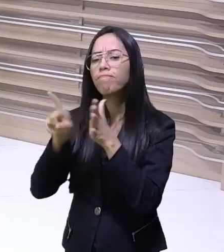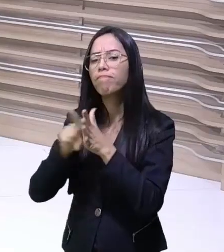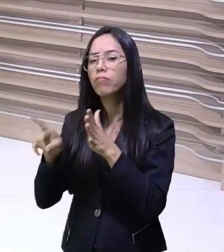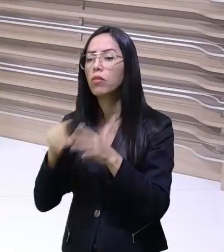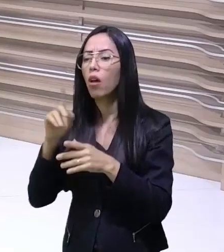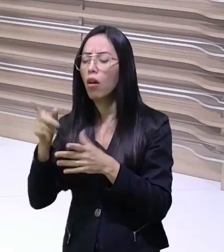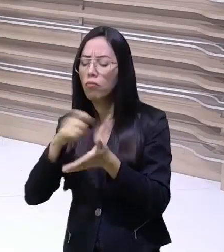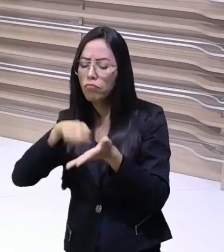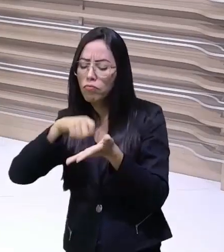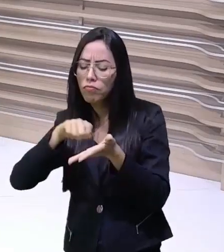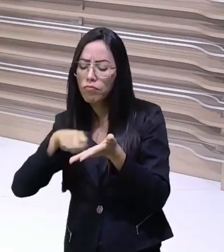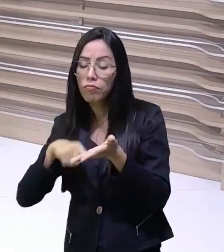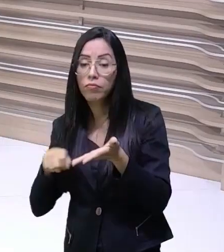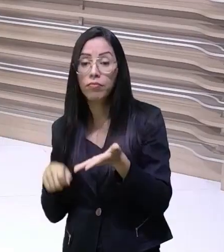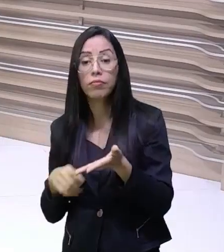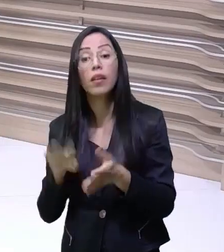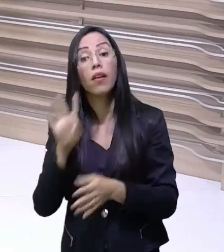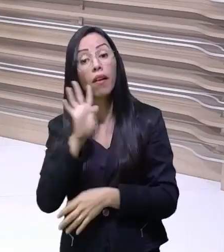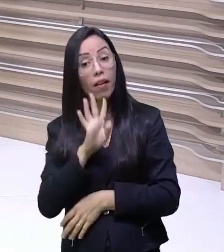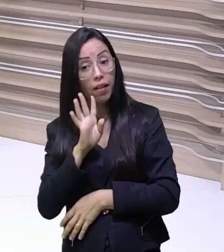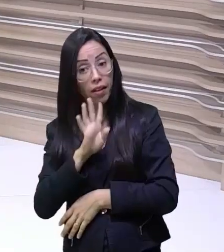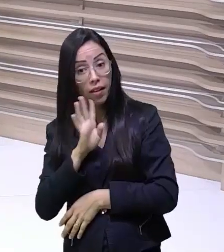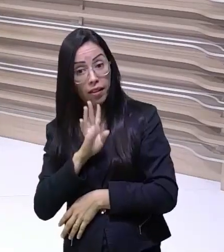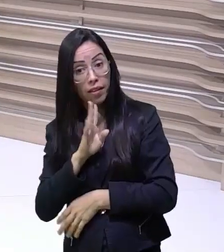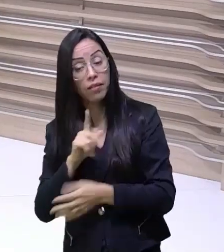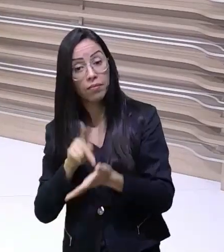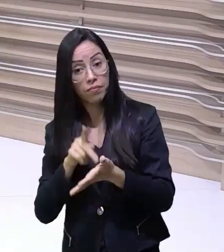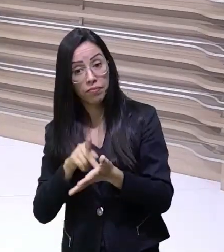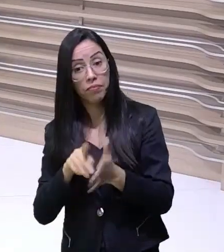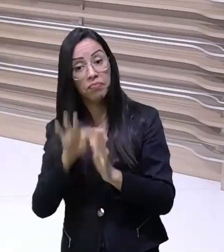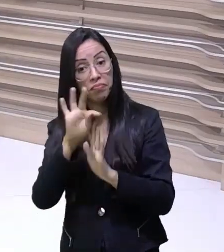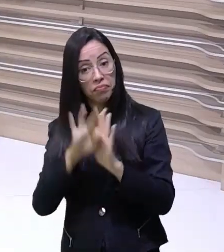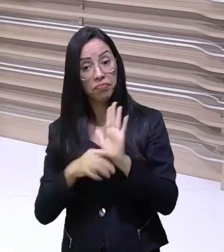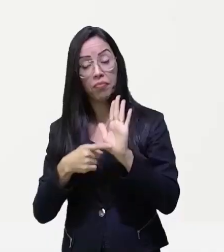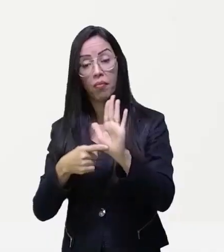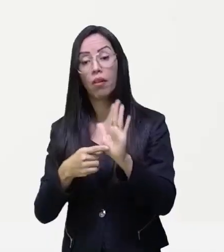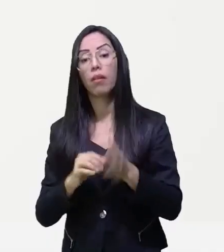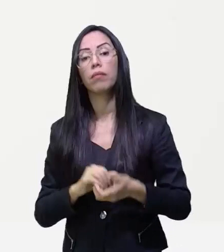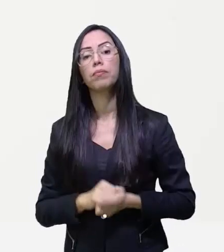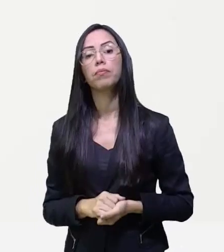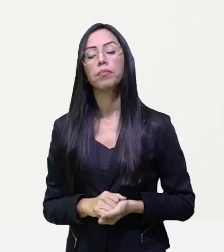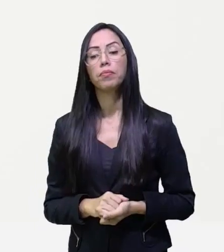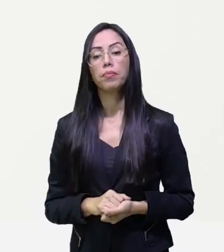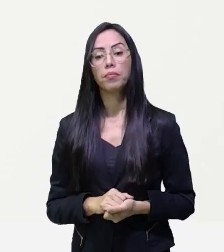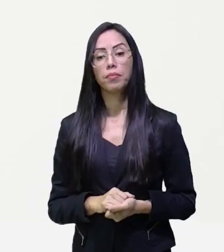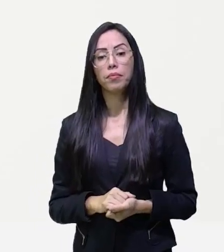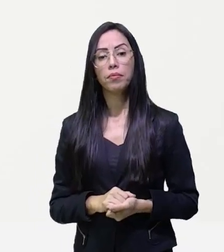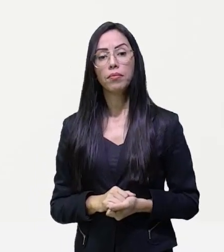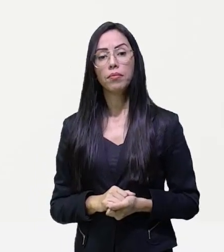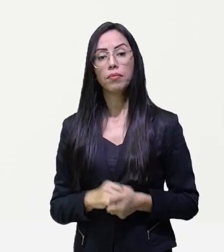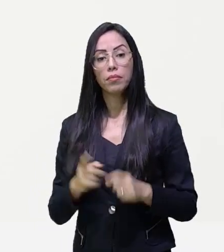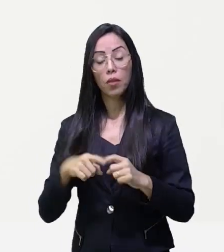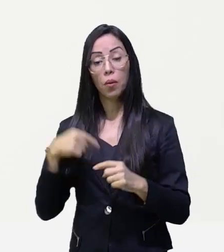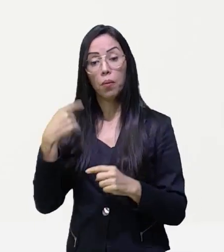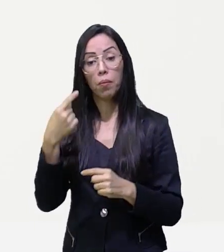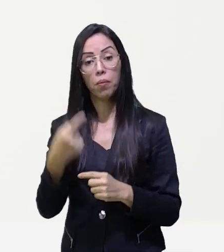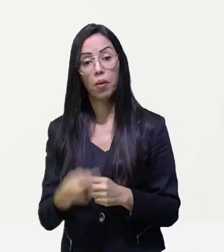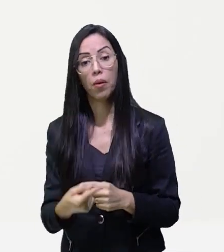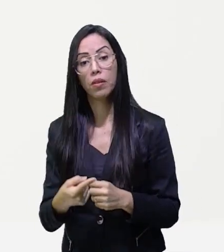legal esses exemplos de textos expositivos? Vamos para o próximo. Próximo aqui,